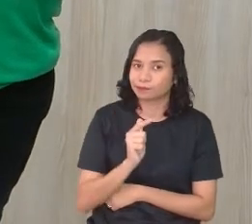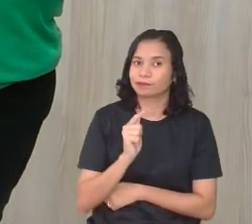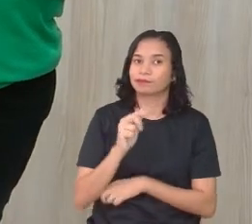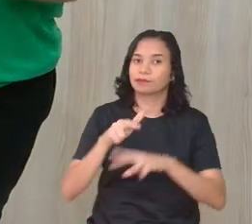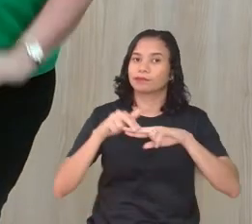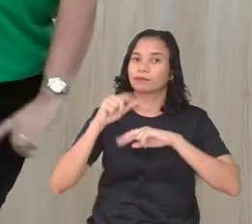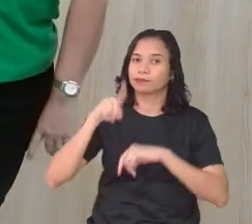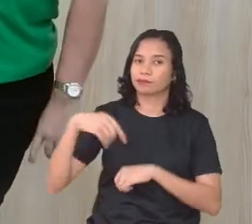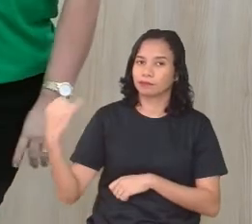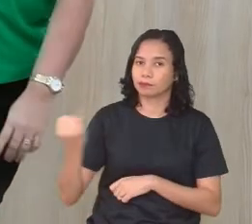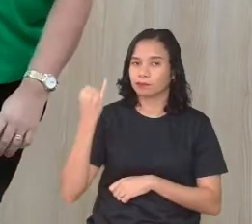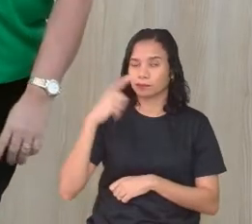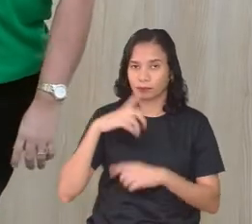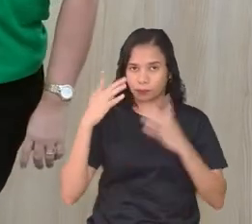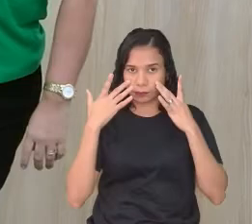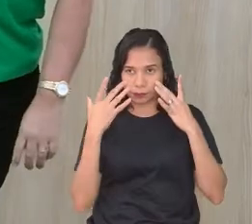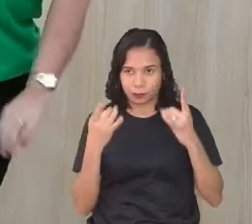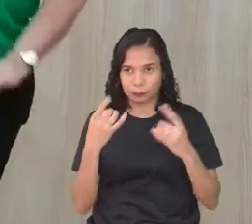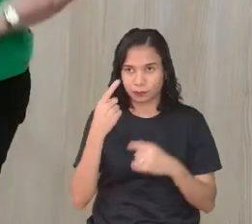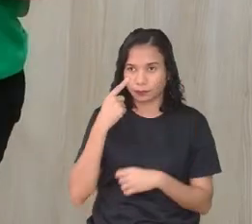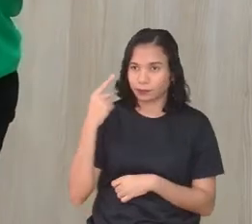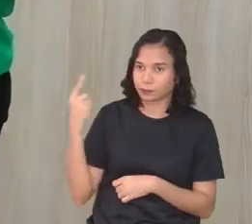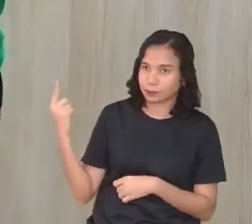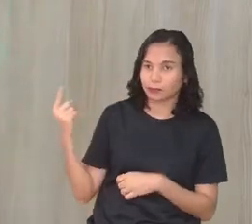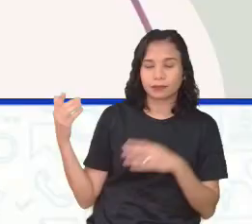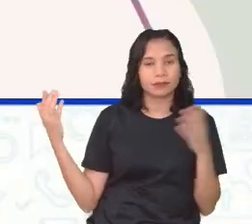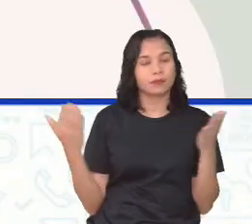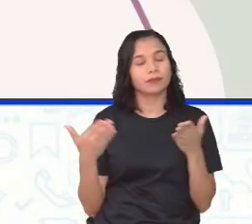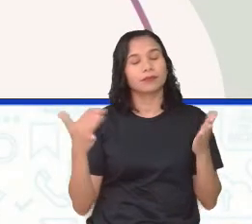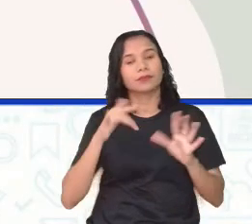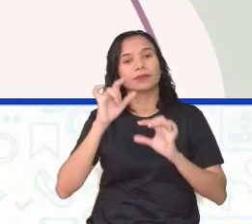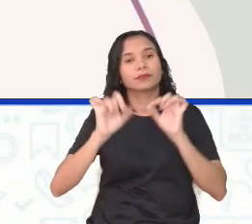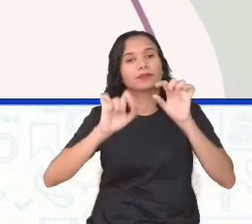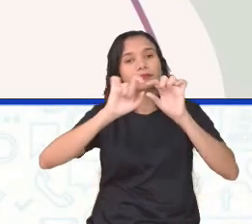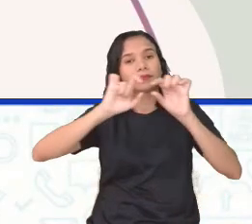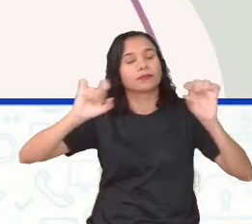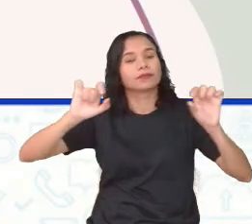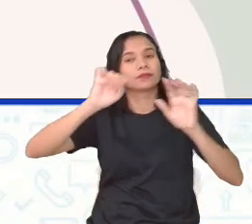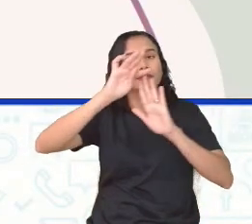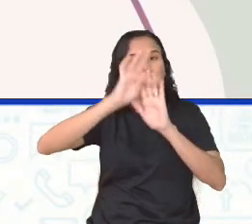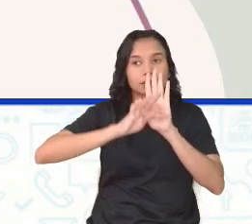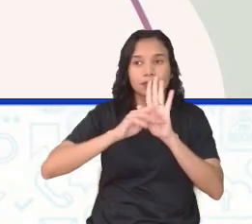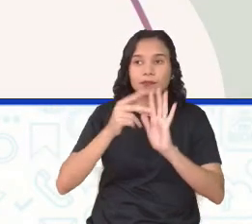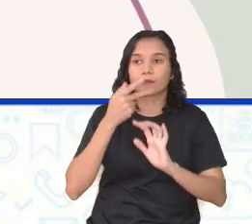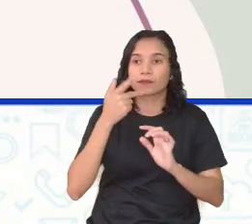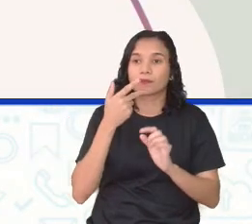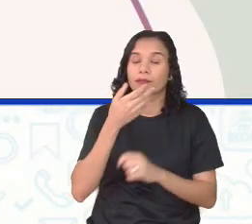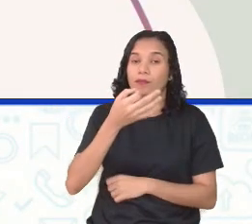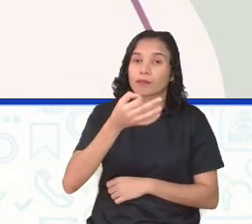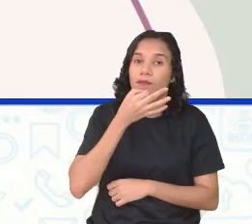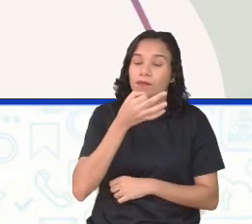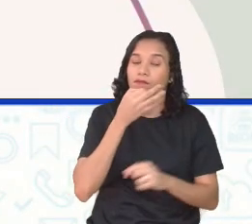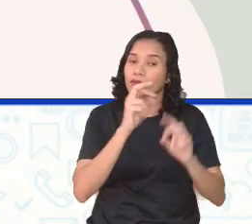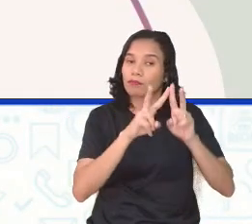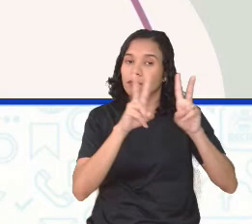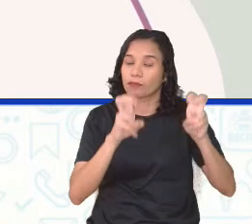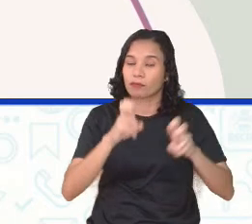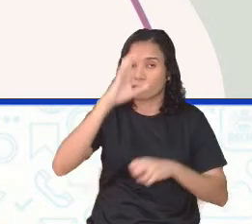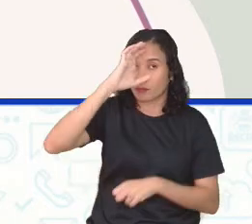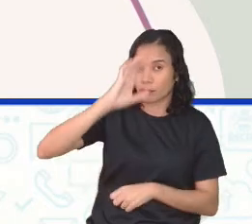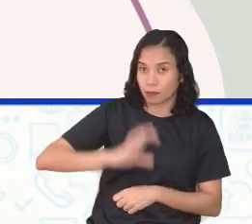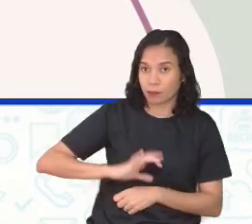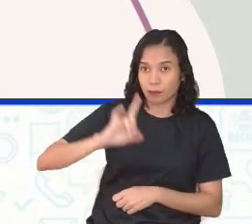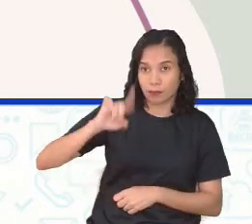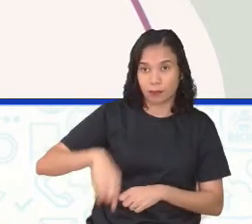é importante prestar atenção nisso. Então, agora nós vamos ver o trecho que indica uma opinião em relação à